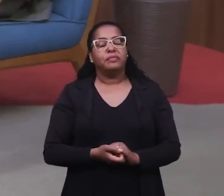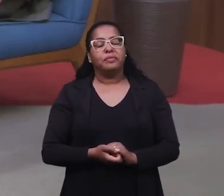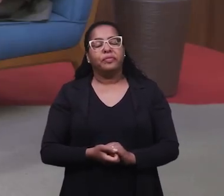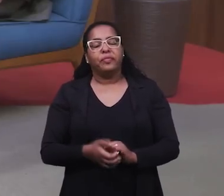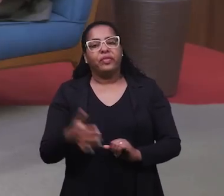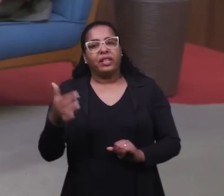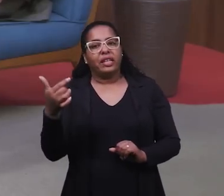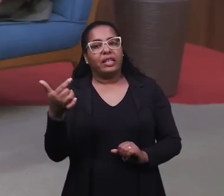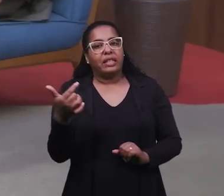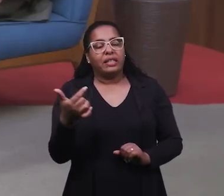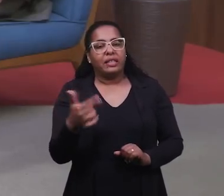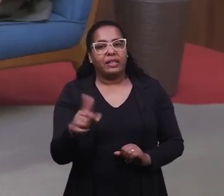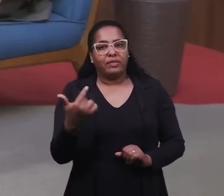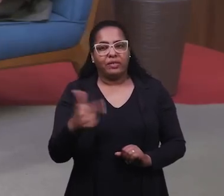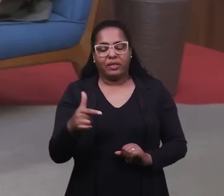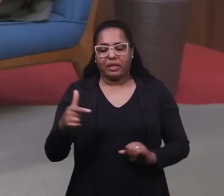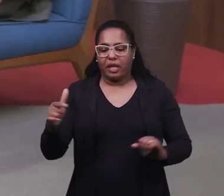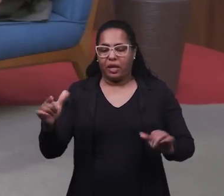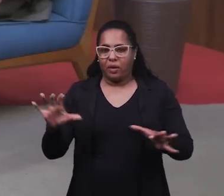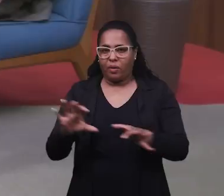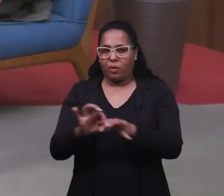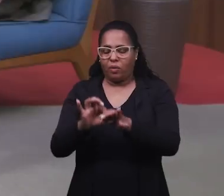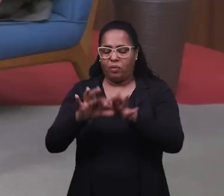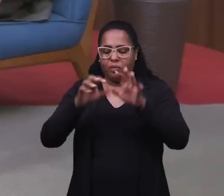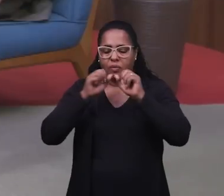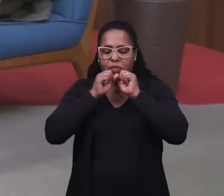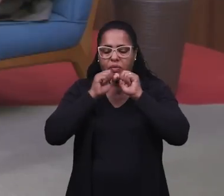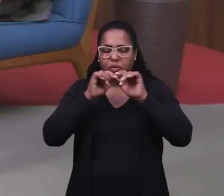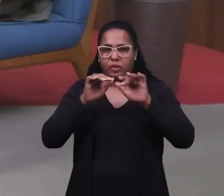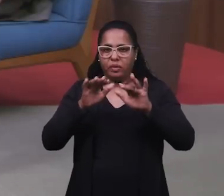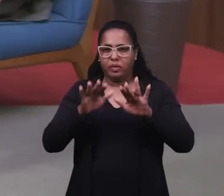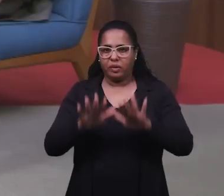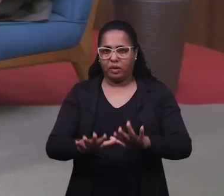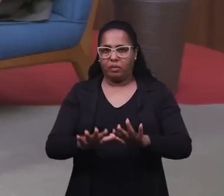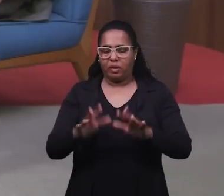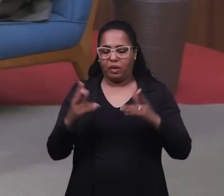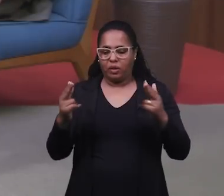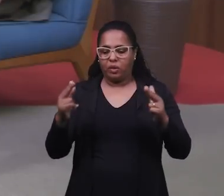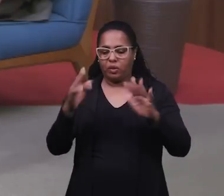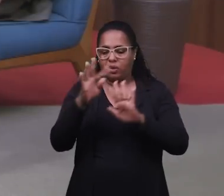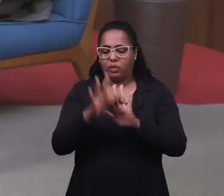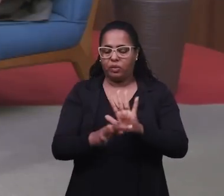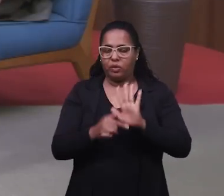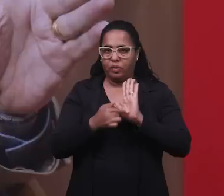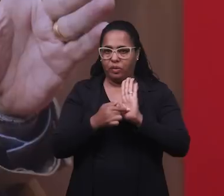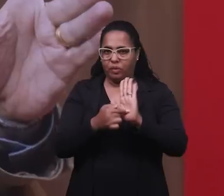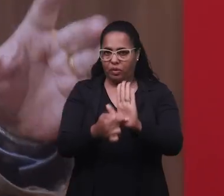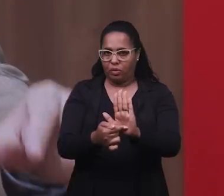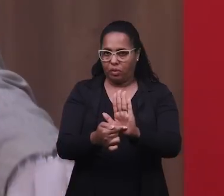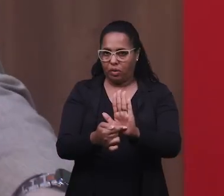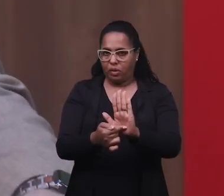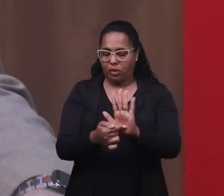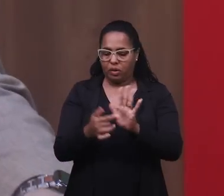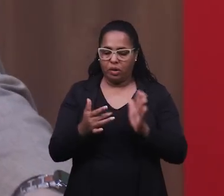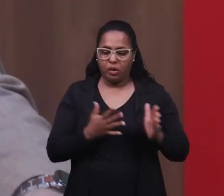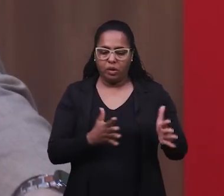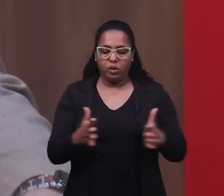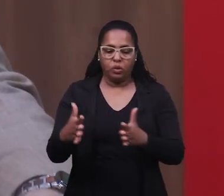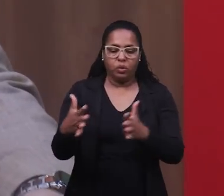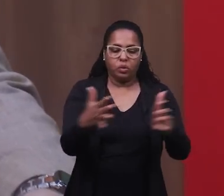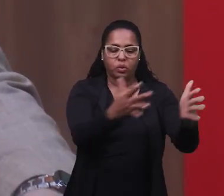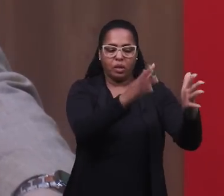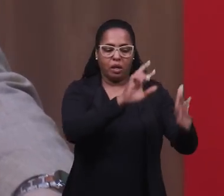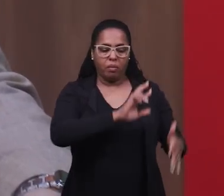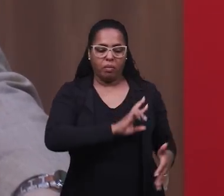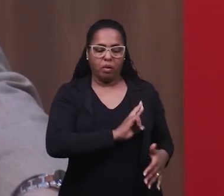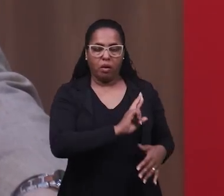Não existe comunhão e bênção, como o texto profetiza, nos